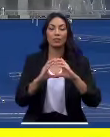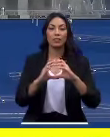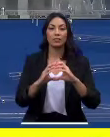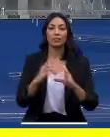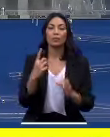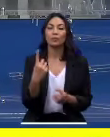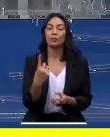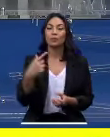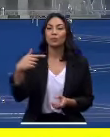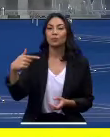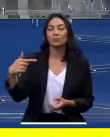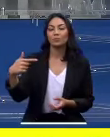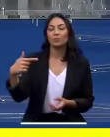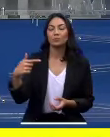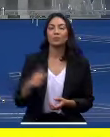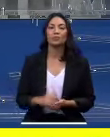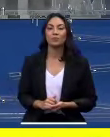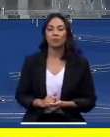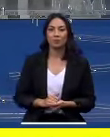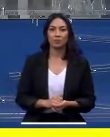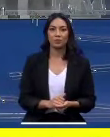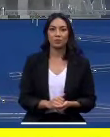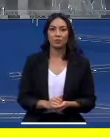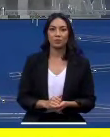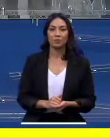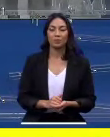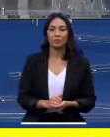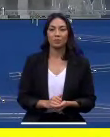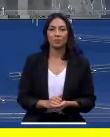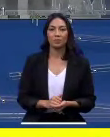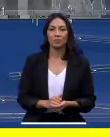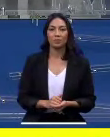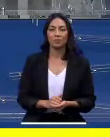bola 17. Bola 17.